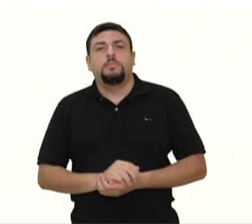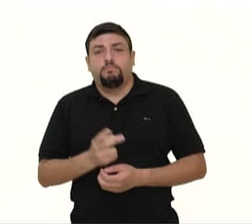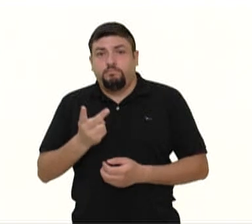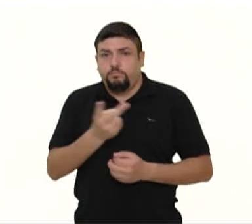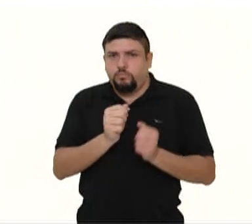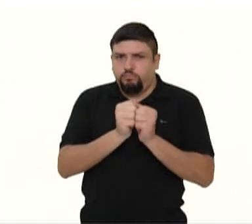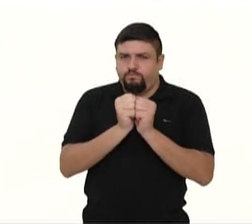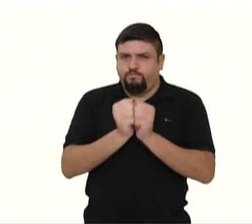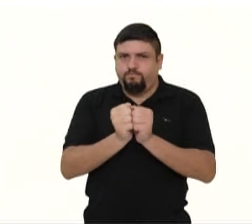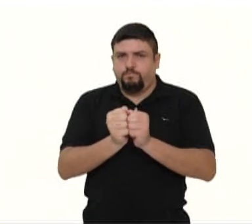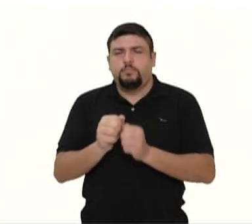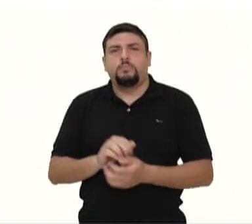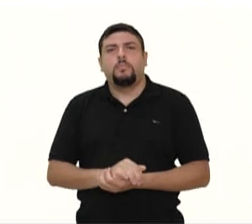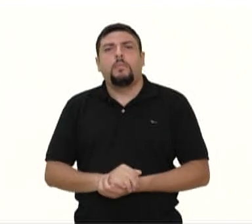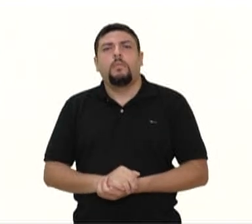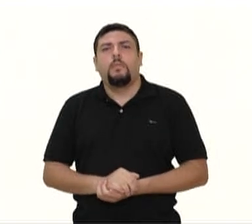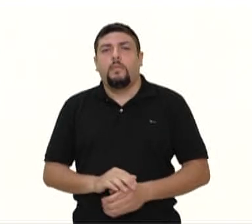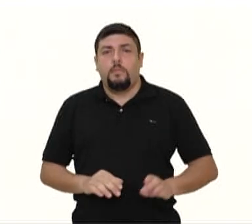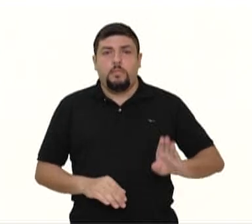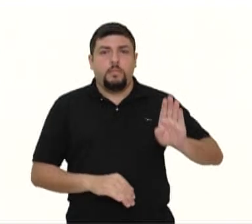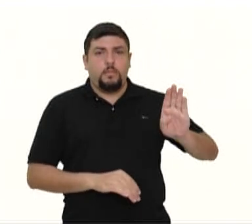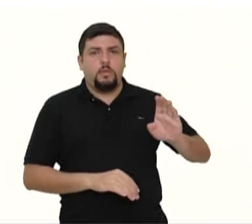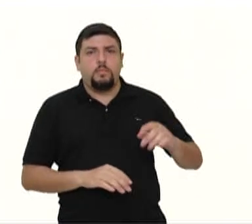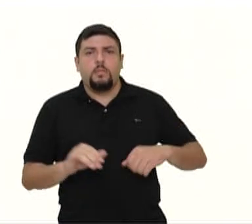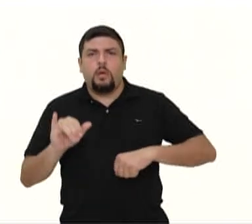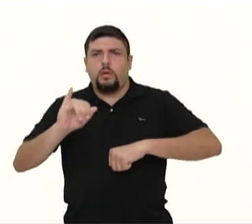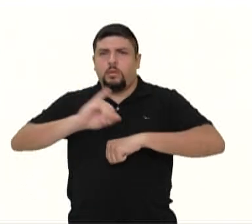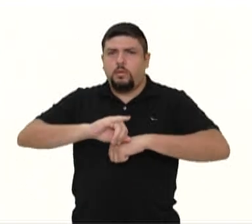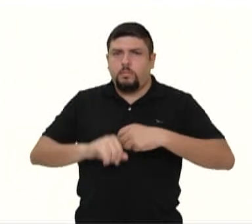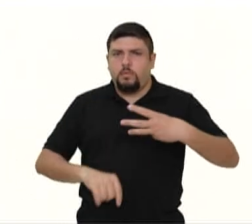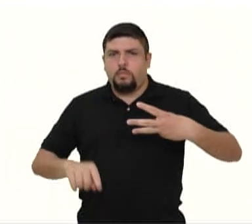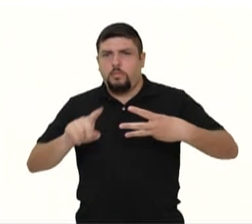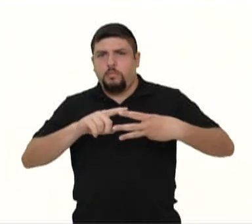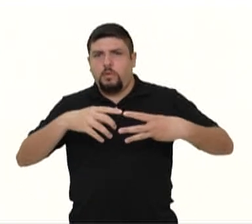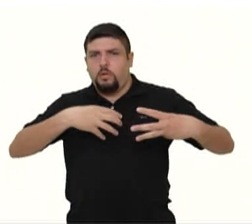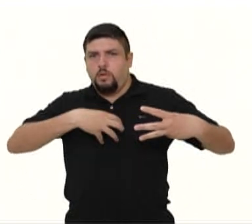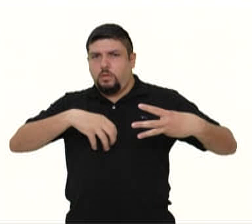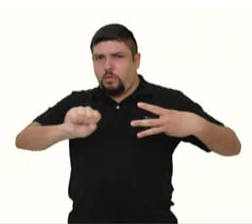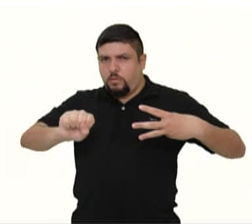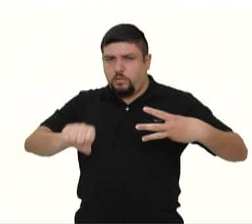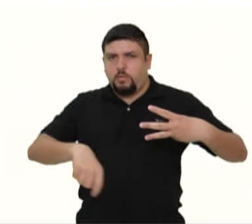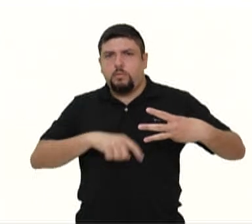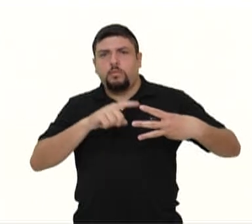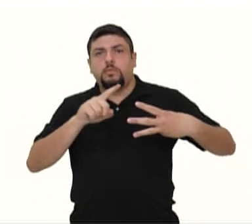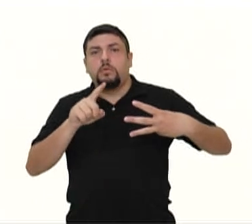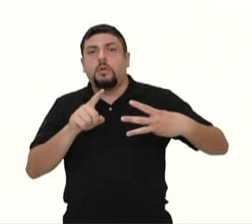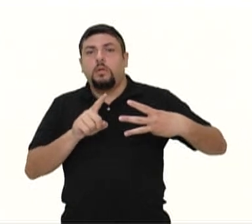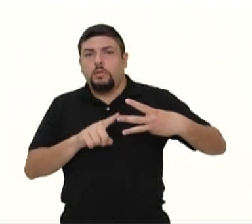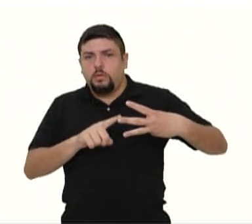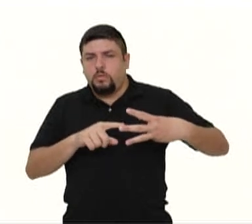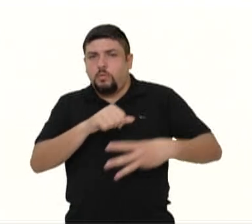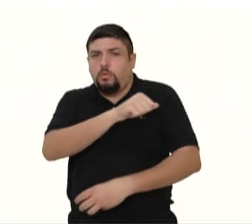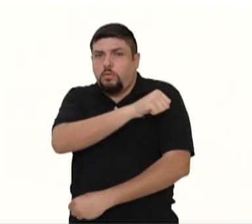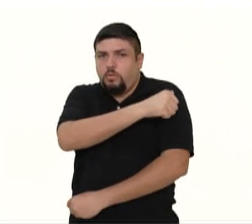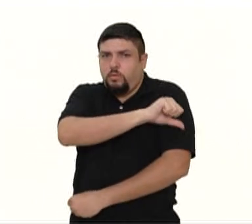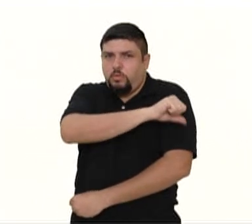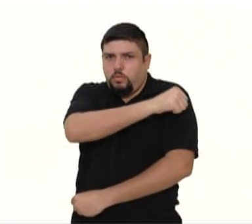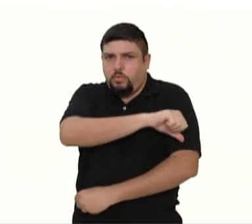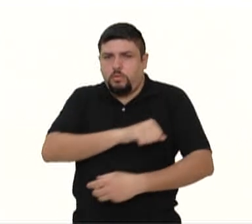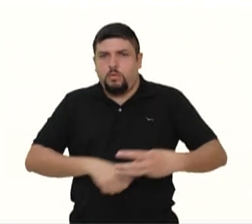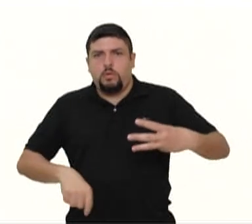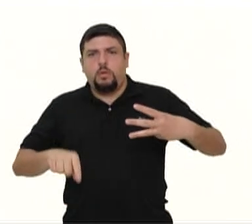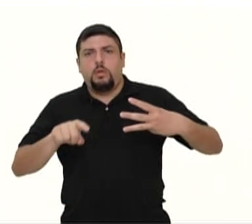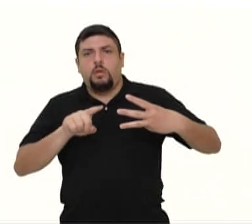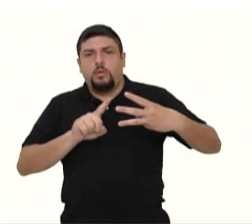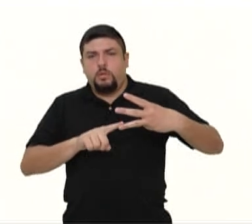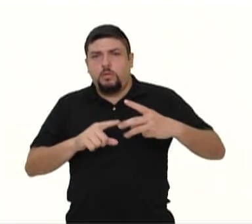período. Letra B, as 3 capitais do Brasil foram primeiro Salvador, a segunda capital nossa, o Rio de Janeiro, e a capital é